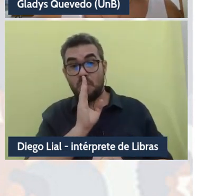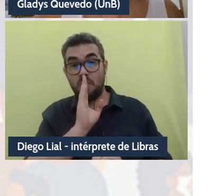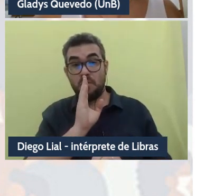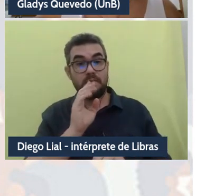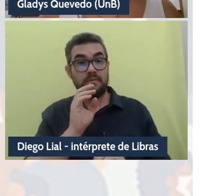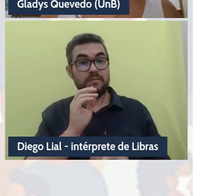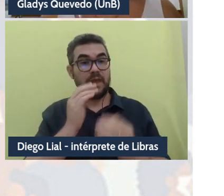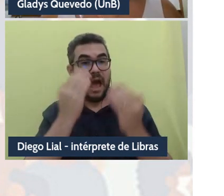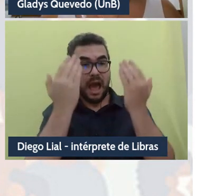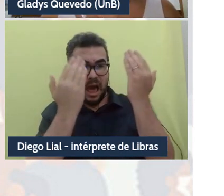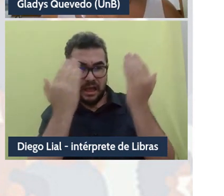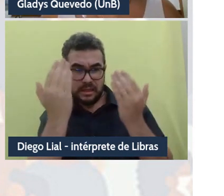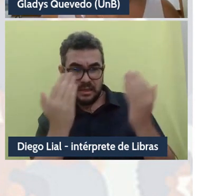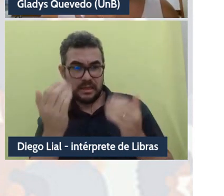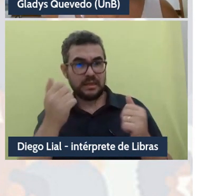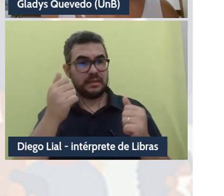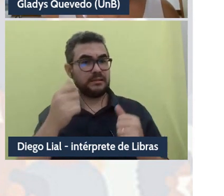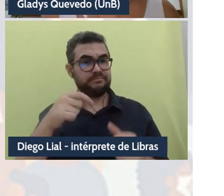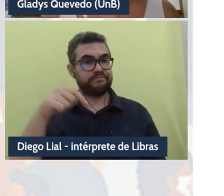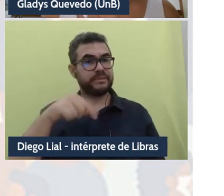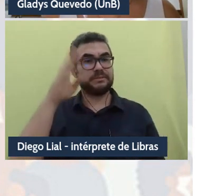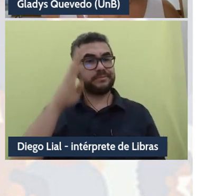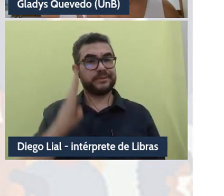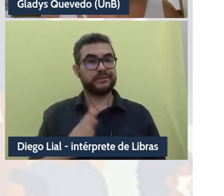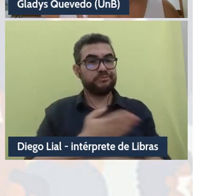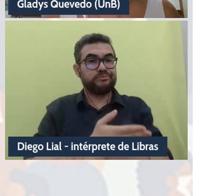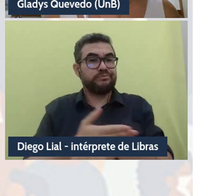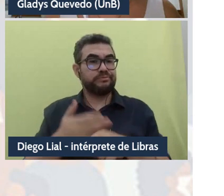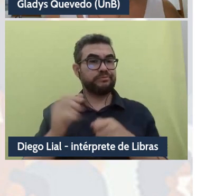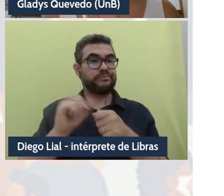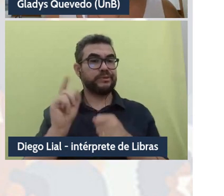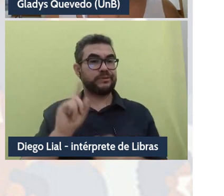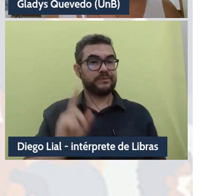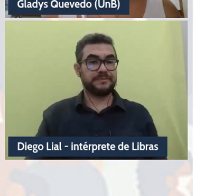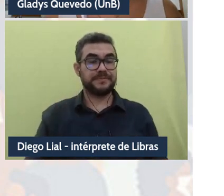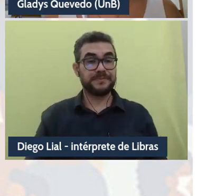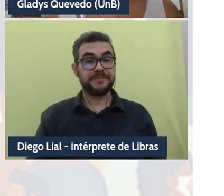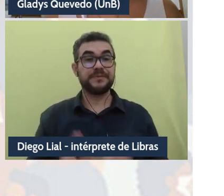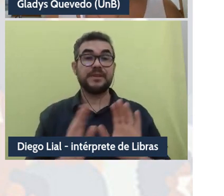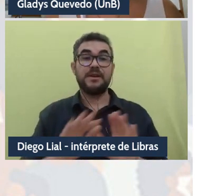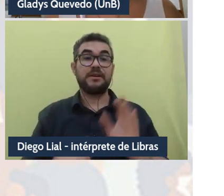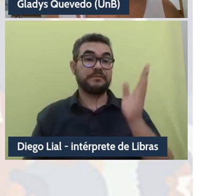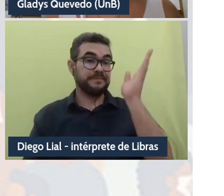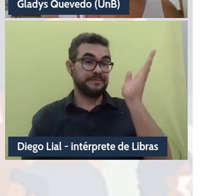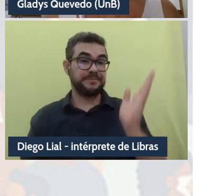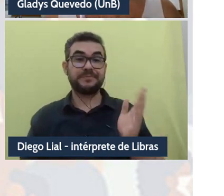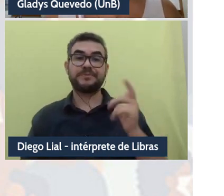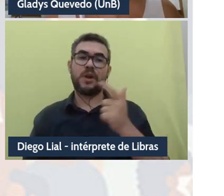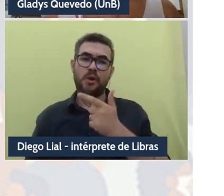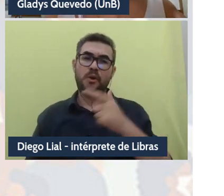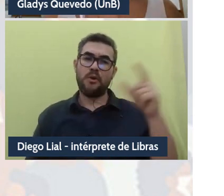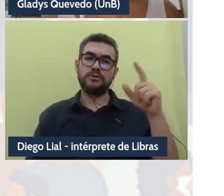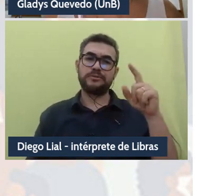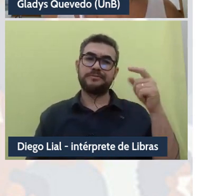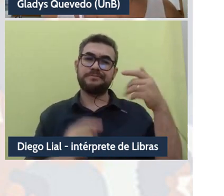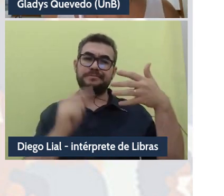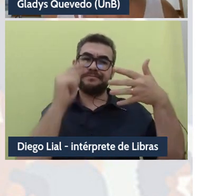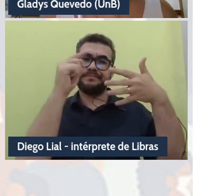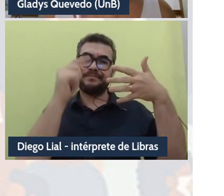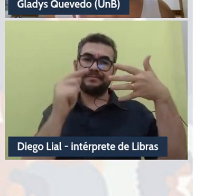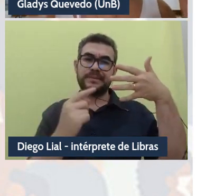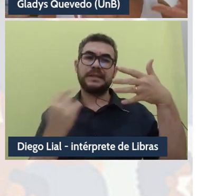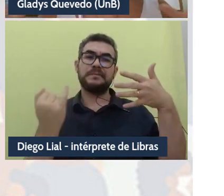Bom, outras questões que são bastante relevantes para a gente pensar, né? Qual é o impacto, se uma